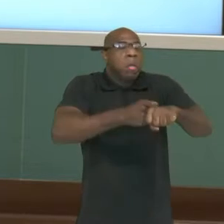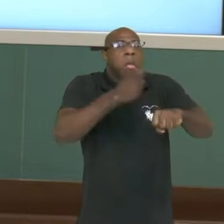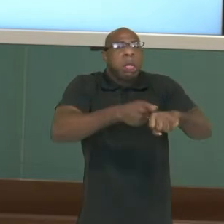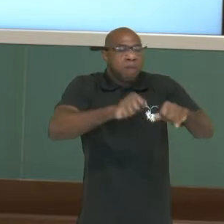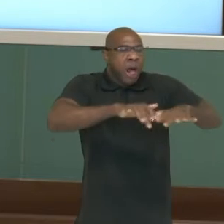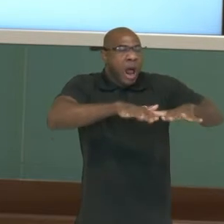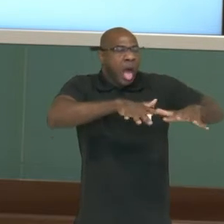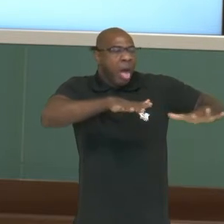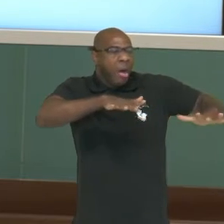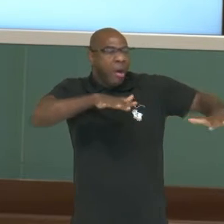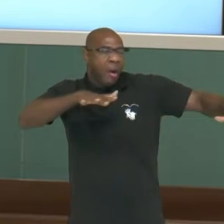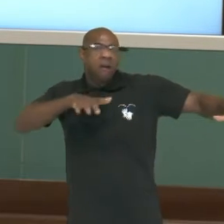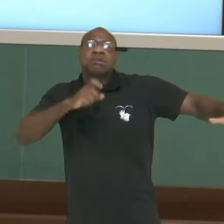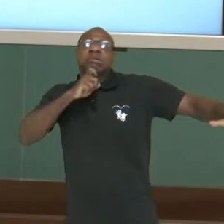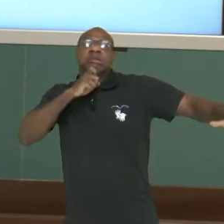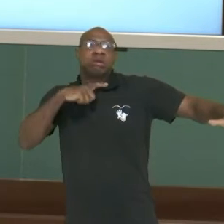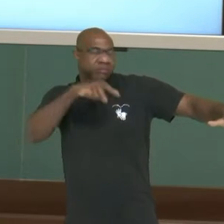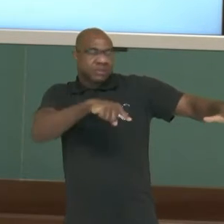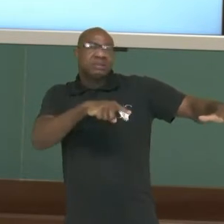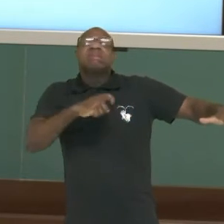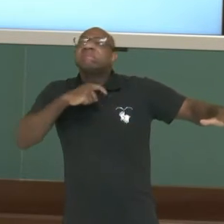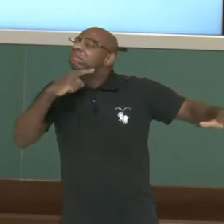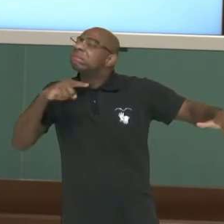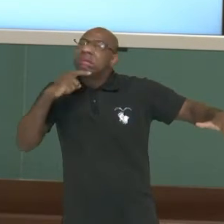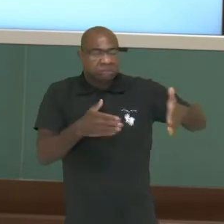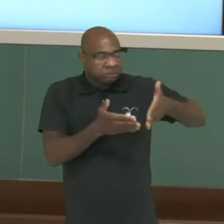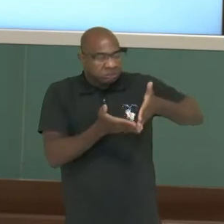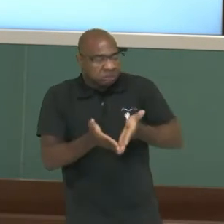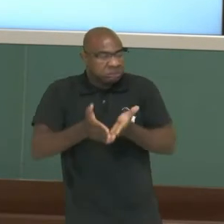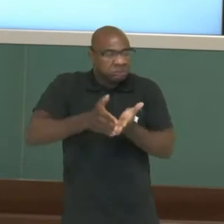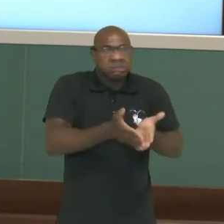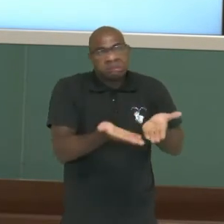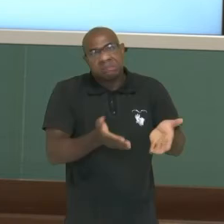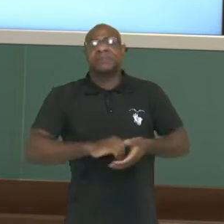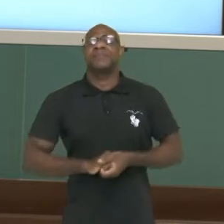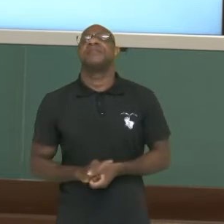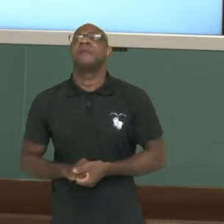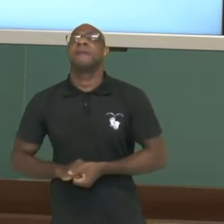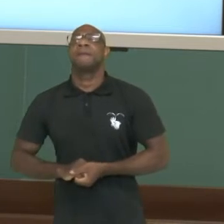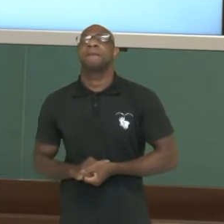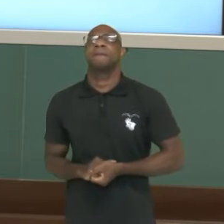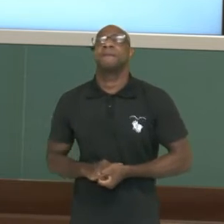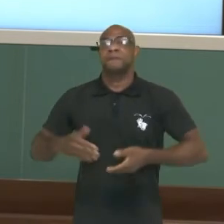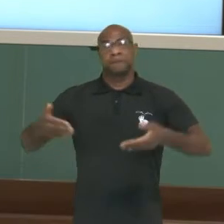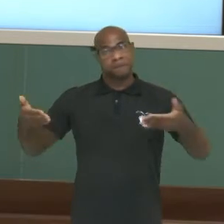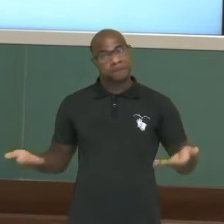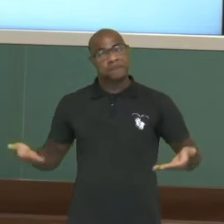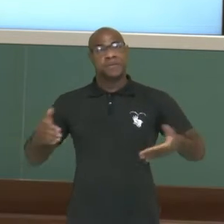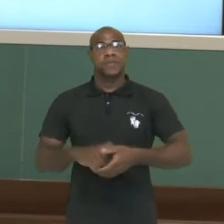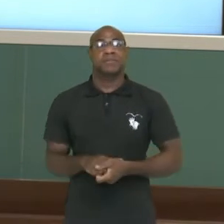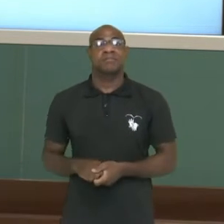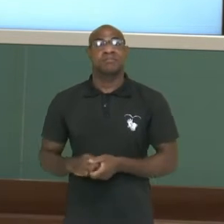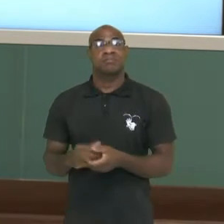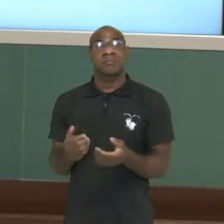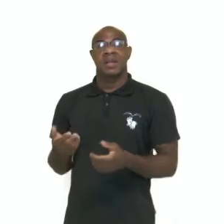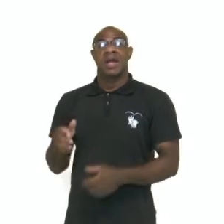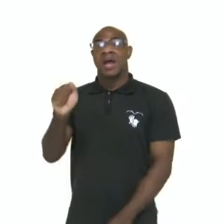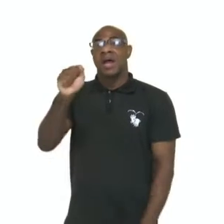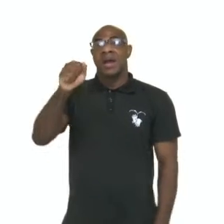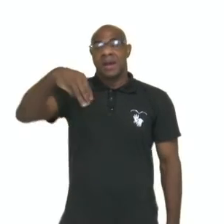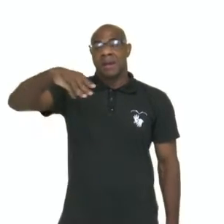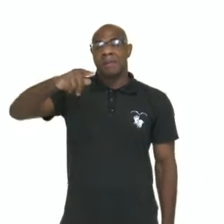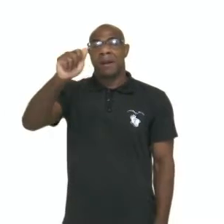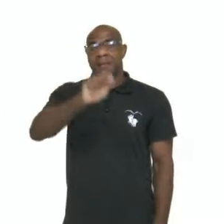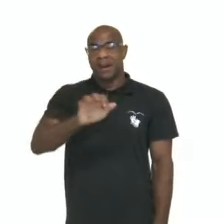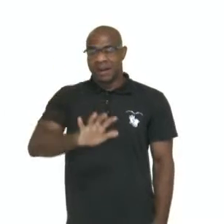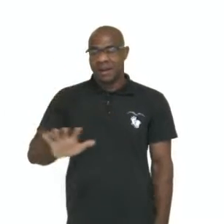dos países, né, de começar a explorar esta região, ok? Muito bem. Então, você repara aqui nesse mapa também aonde